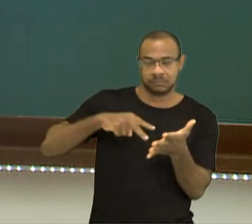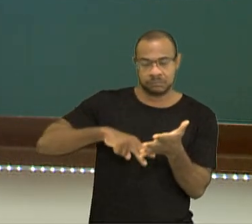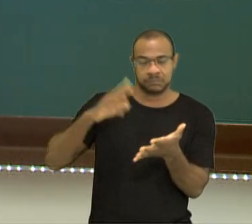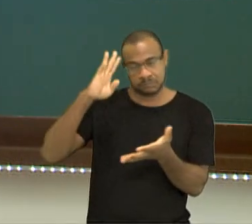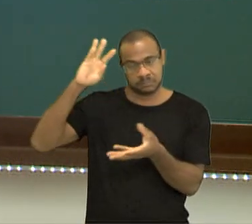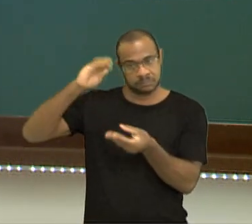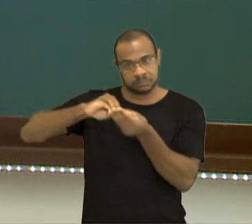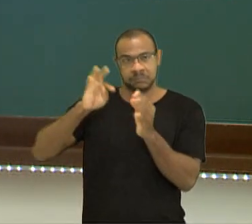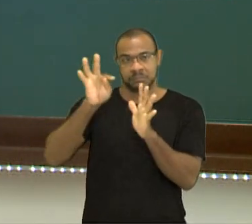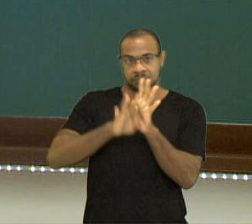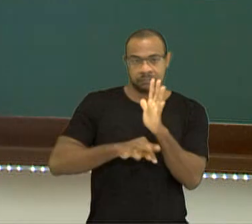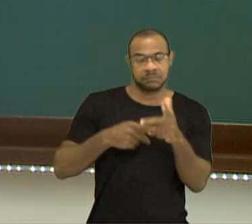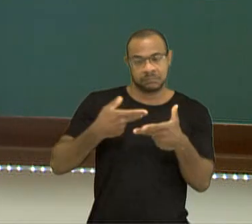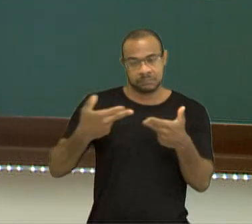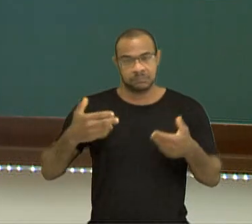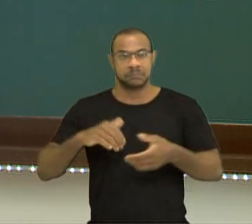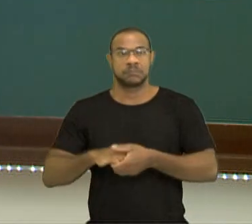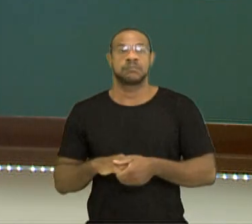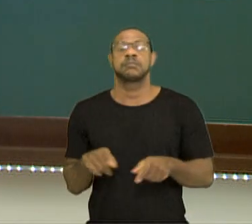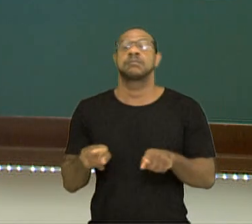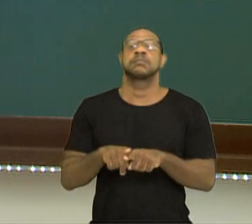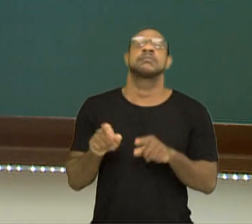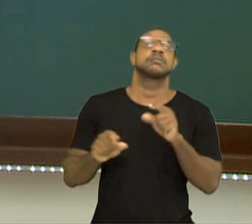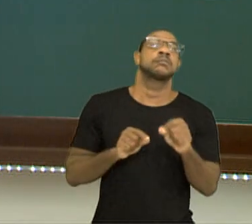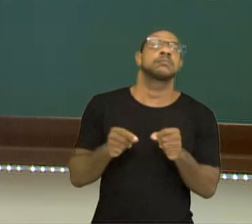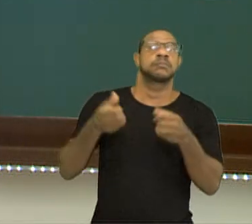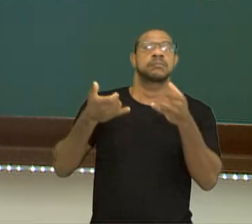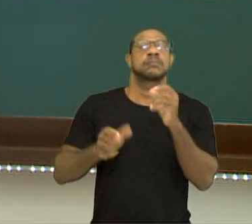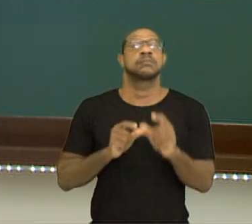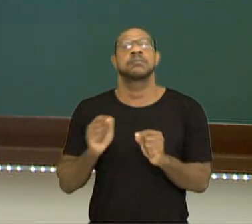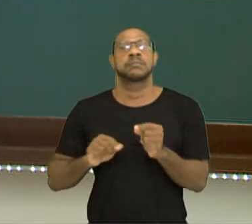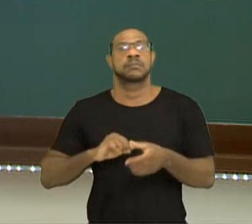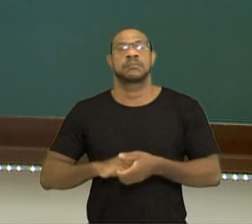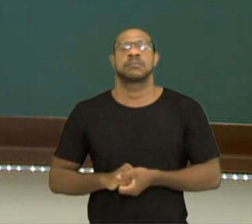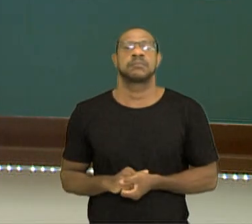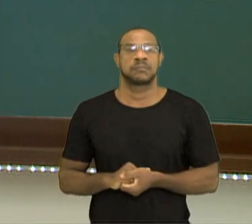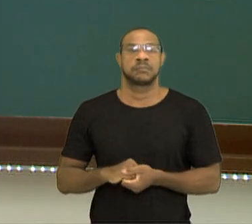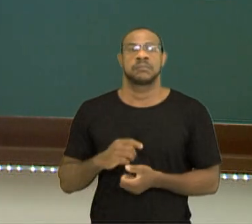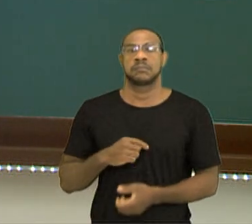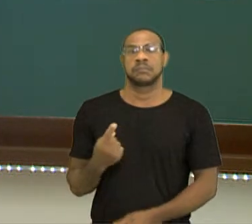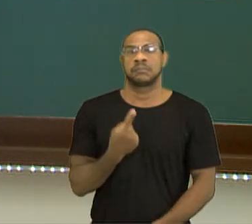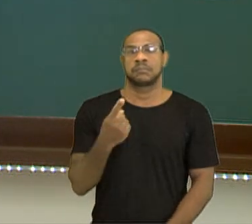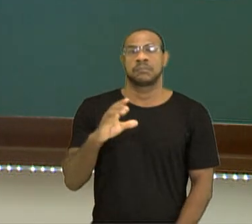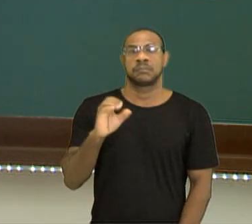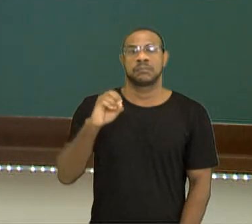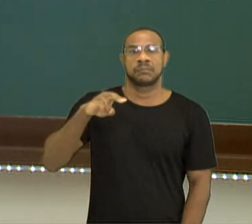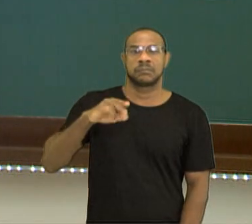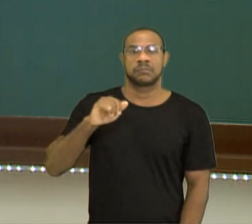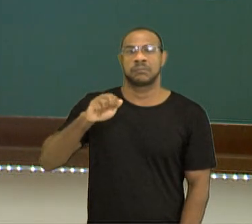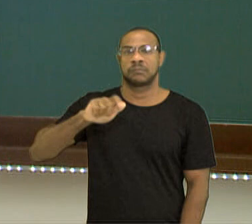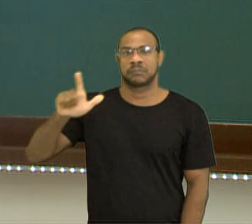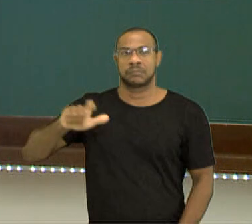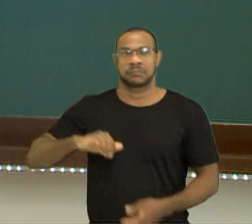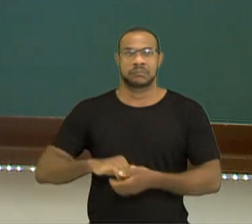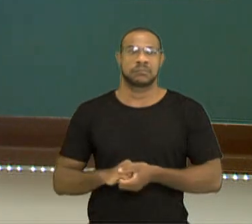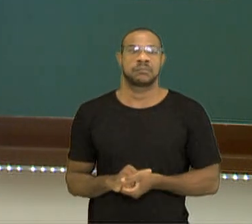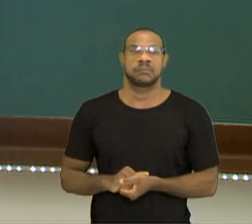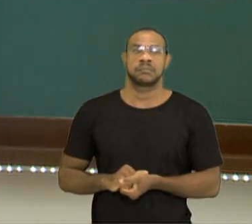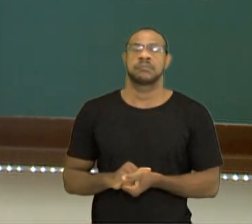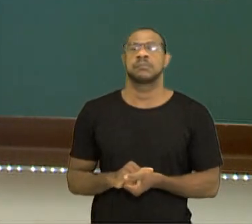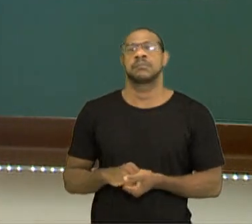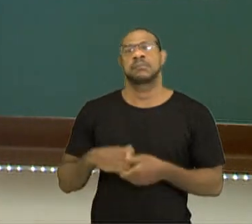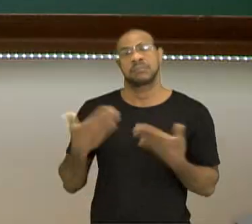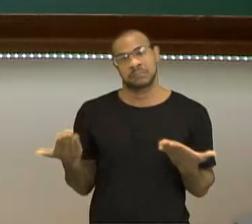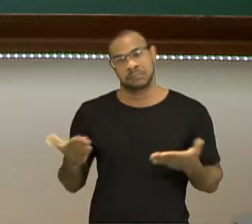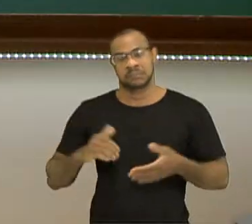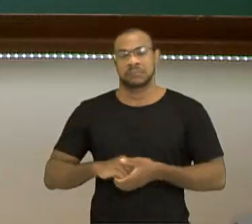sobre o scuba diving e conversamos um pouco sobre a primeira condicional. Tá ok? É